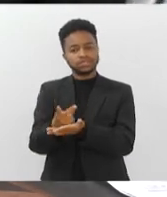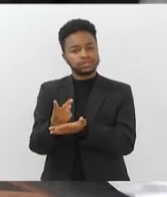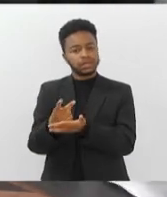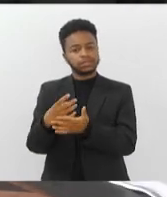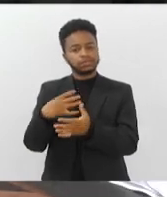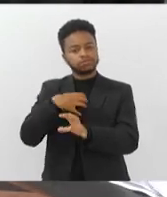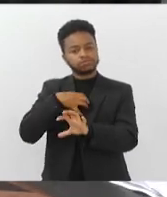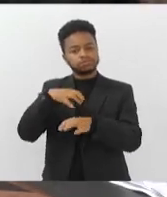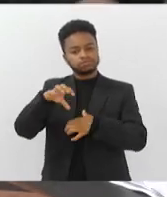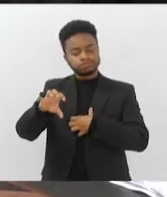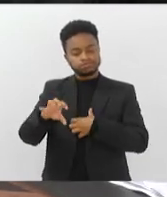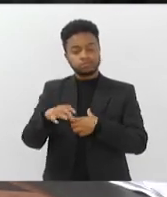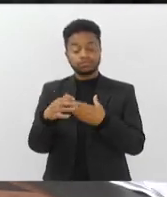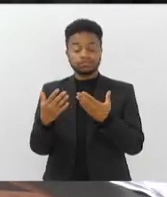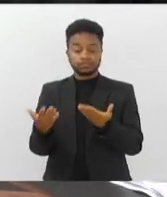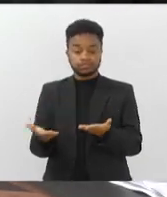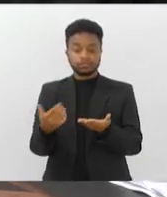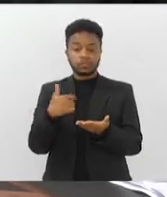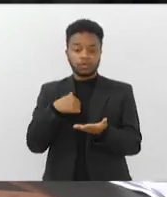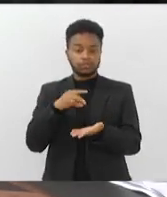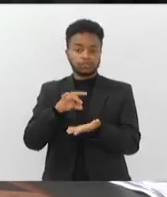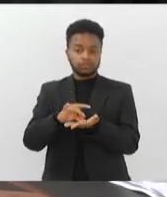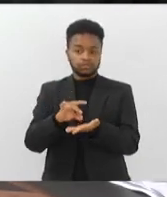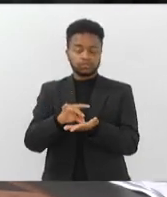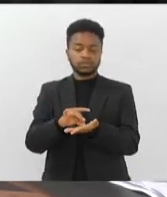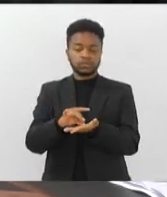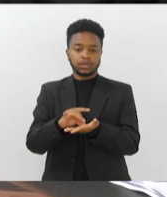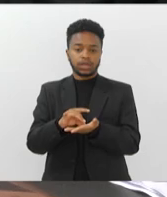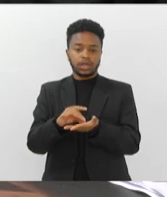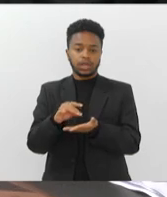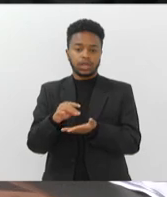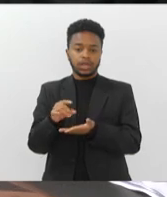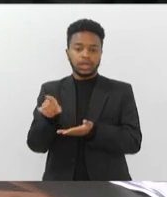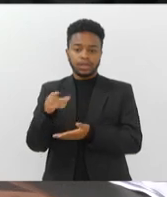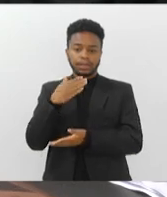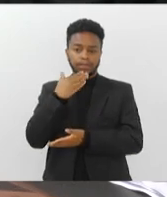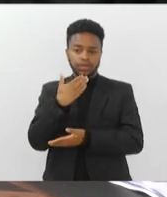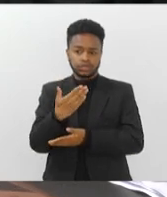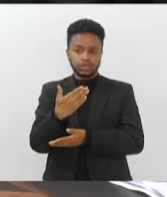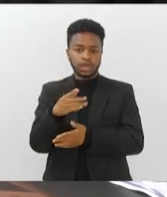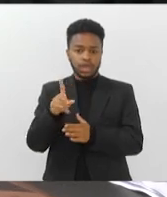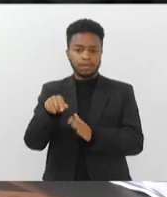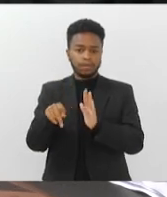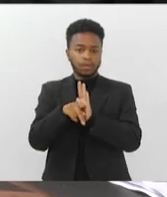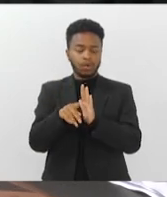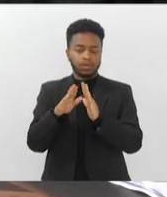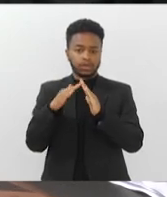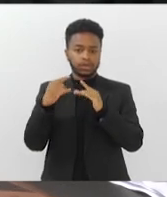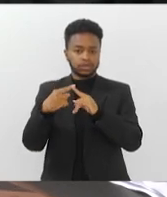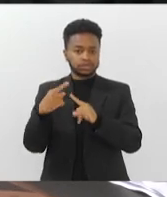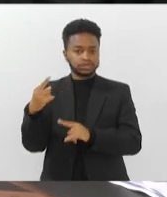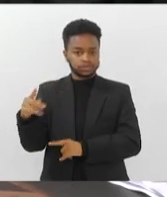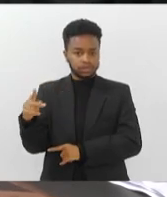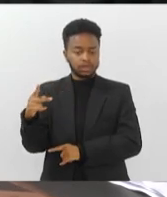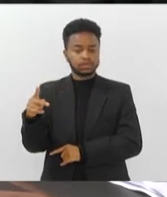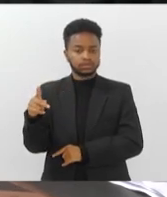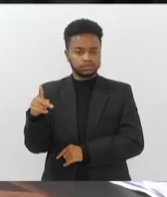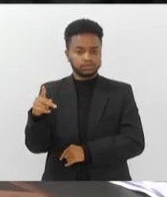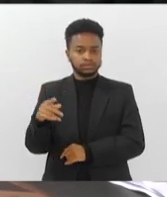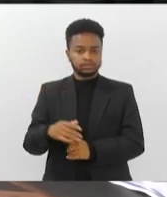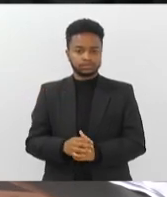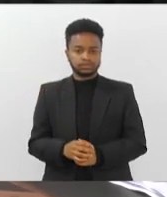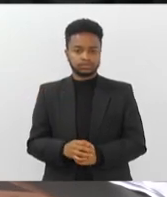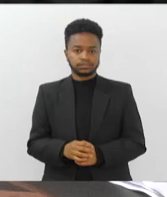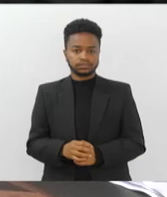humana. Então, eu realmente fiquei... Esse foi o pedido, foi da igreja que ele pertence,